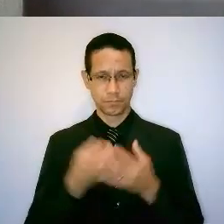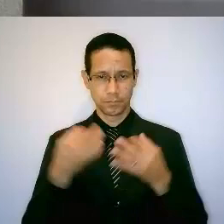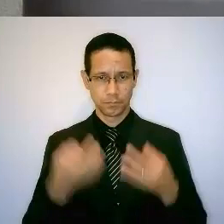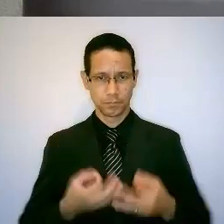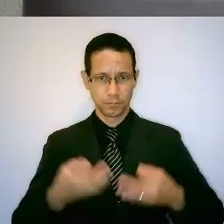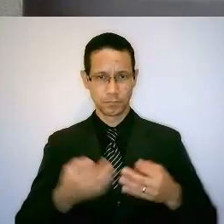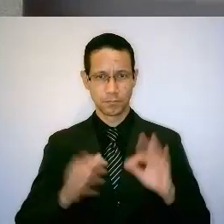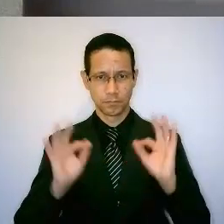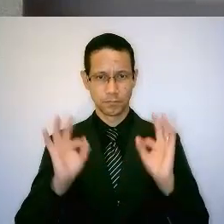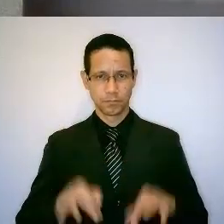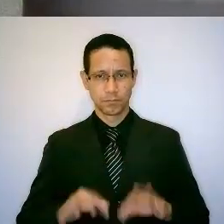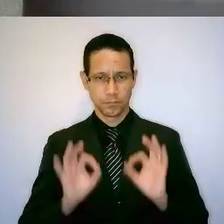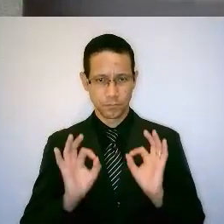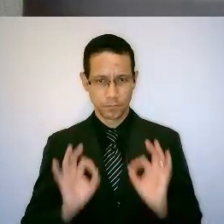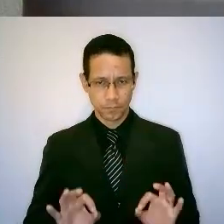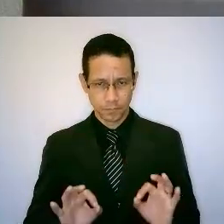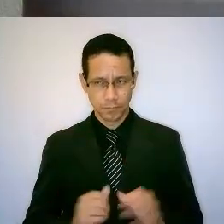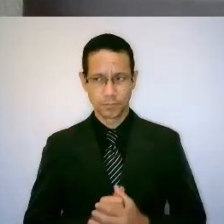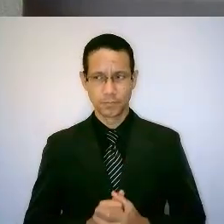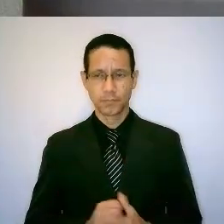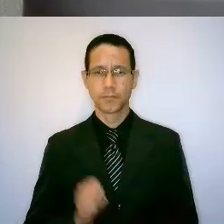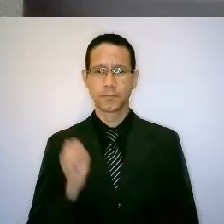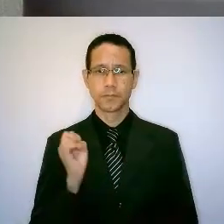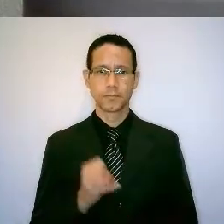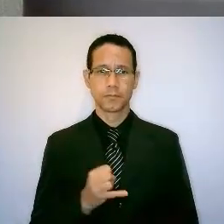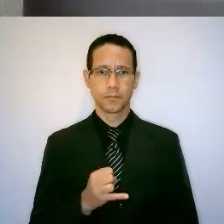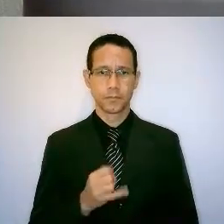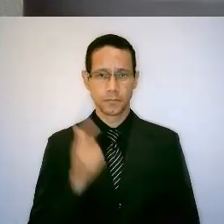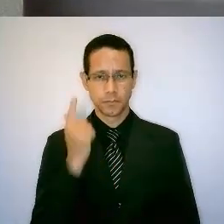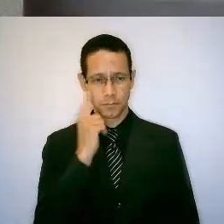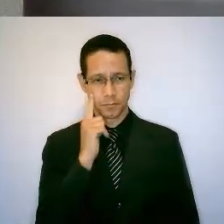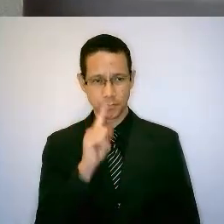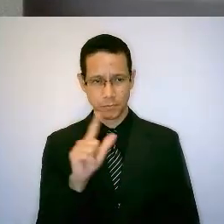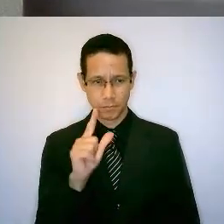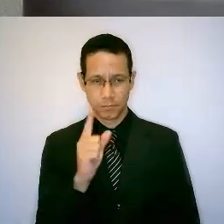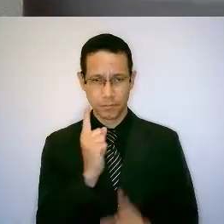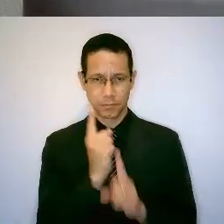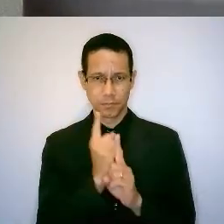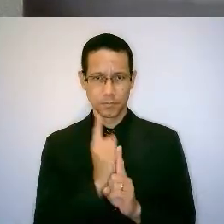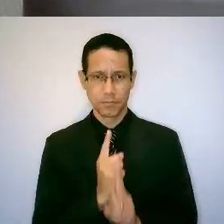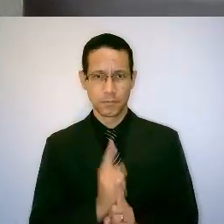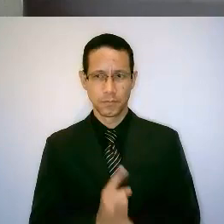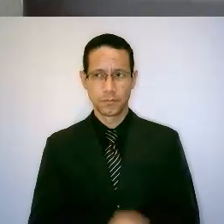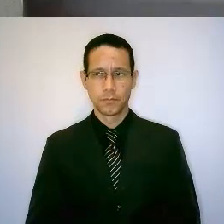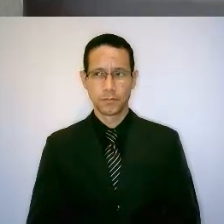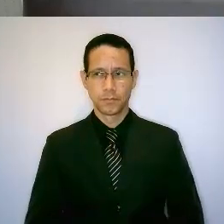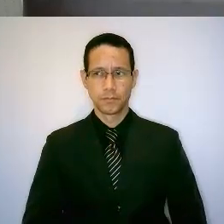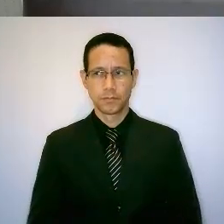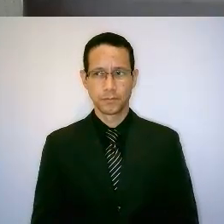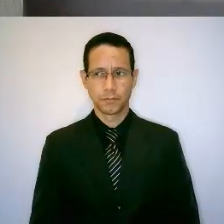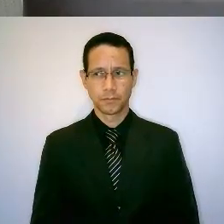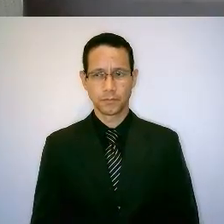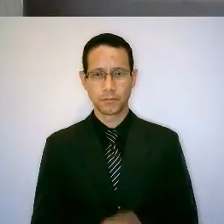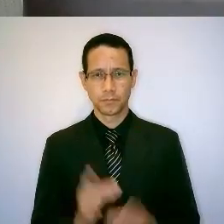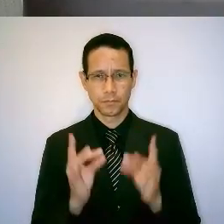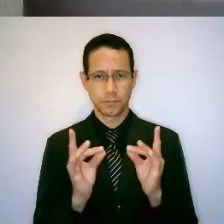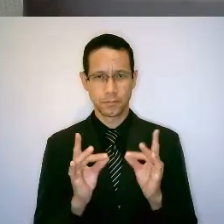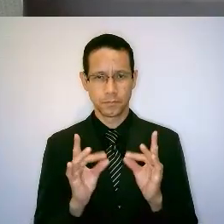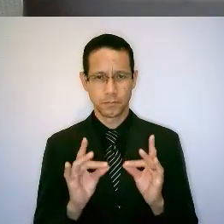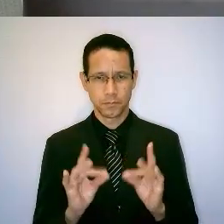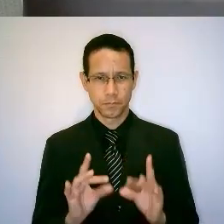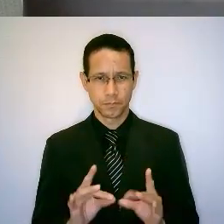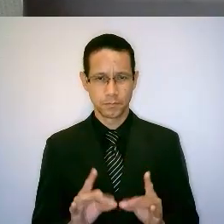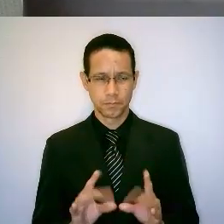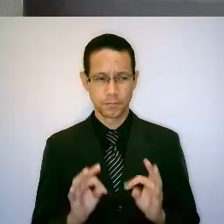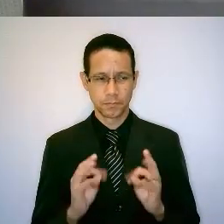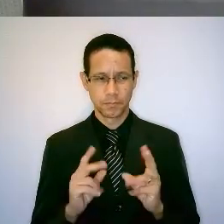nós sabemos quando se observa a exaustão do exercício de todas as espécies